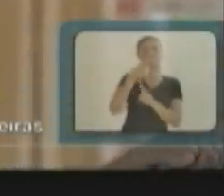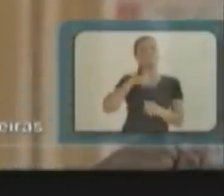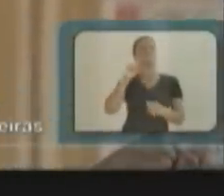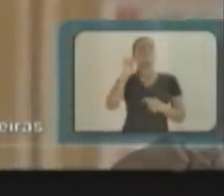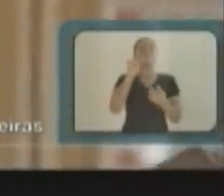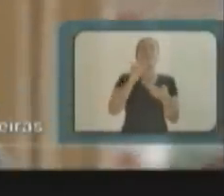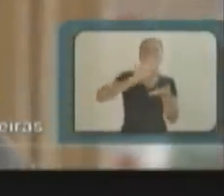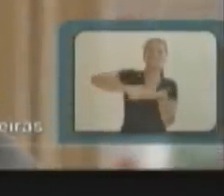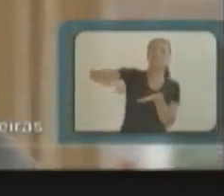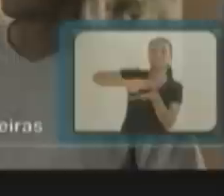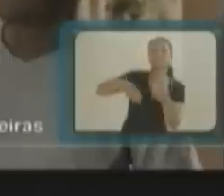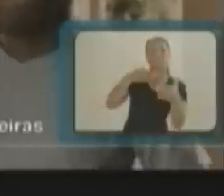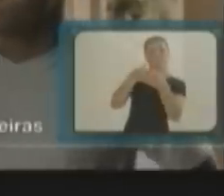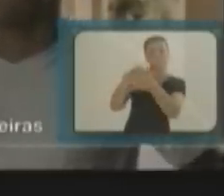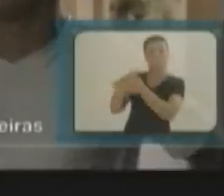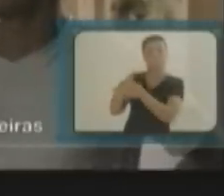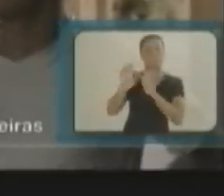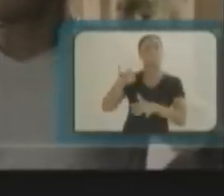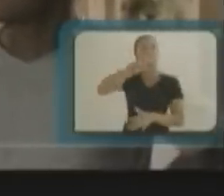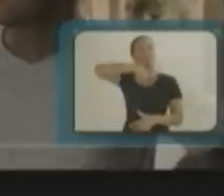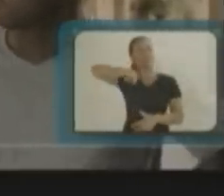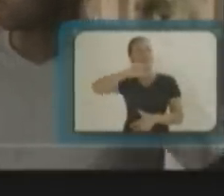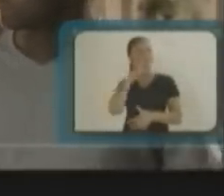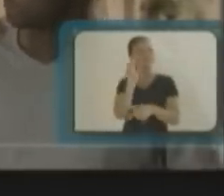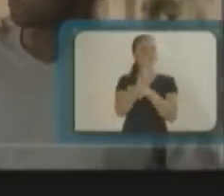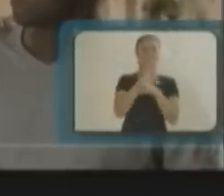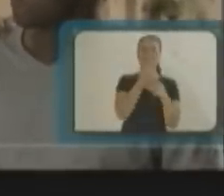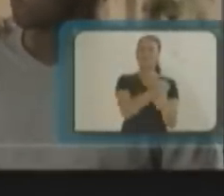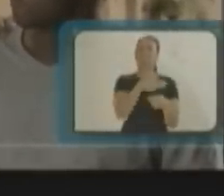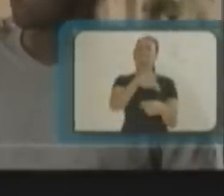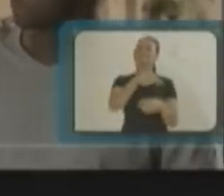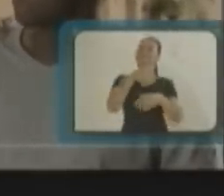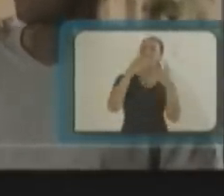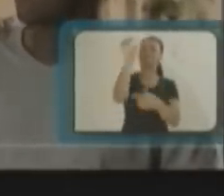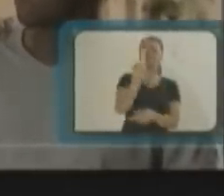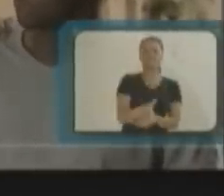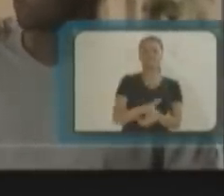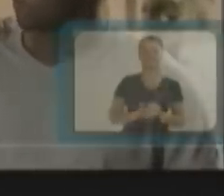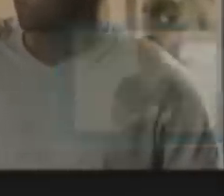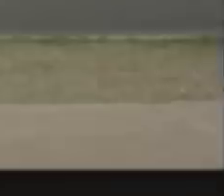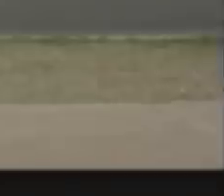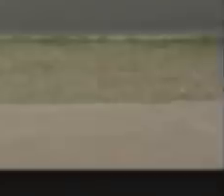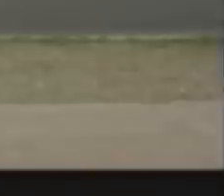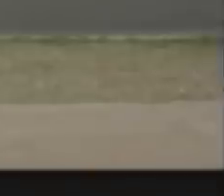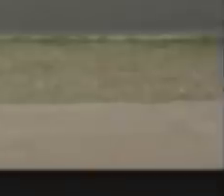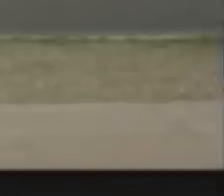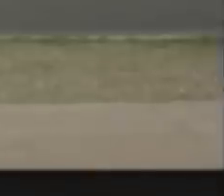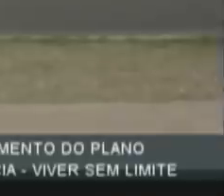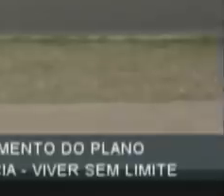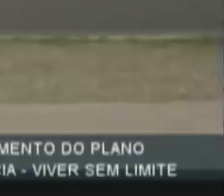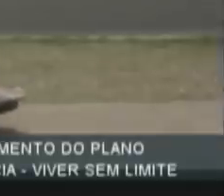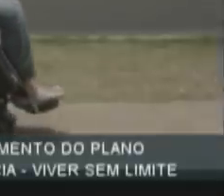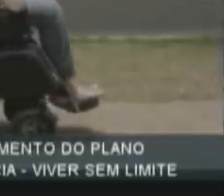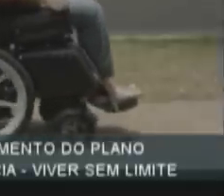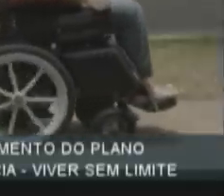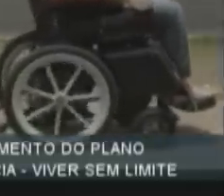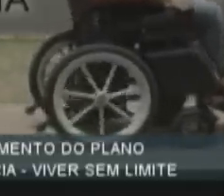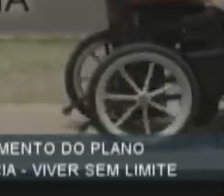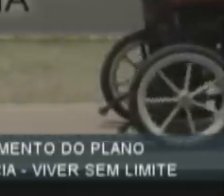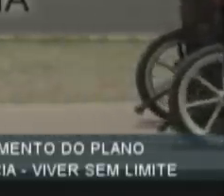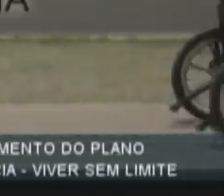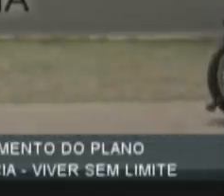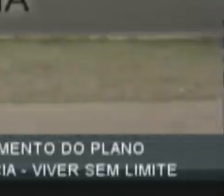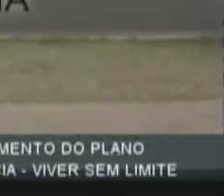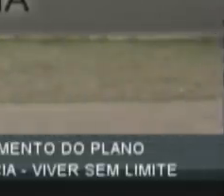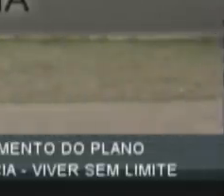que a sociedade tem de eliminar barreiras e garantir o pleno exercício dos direitos. Juliana passa em uma calçada. Aparece